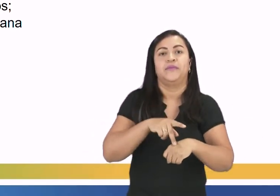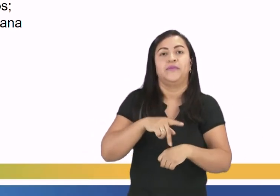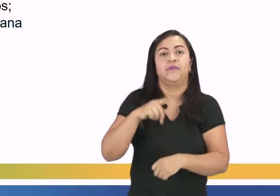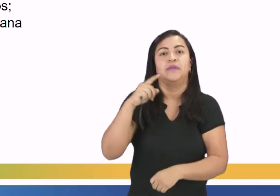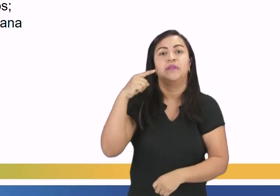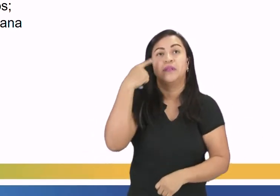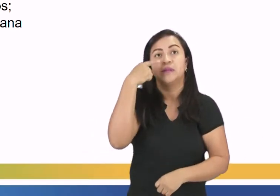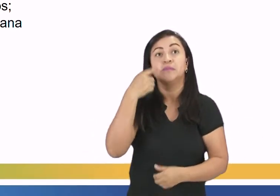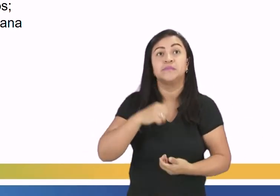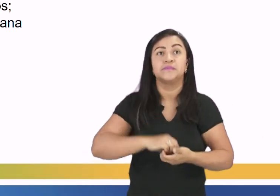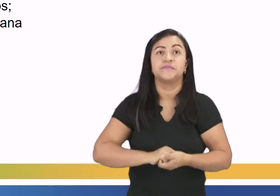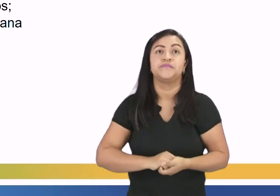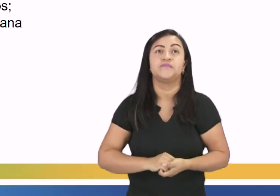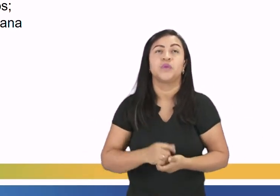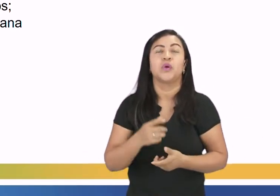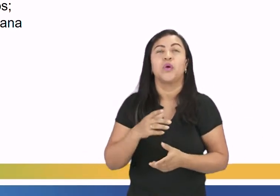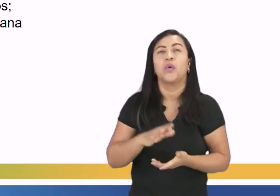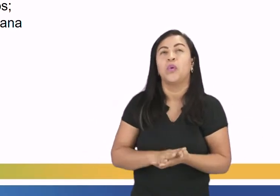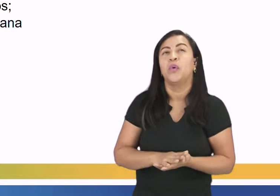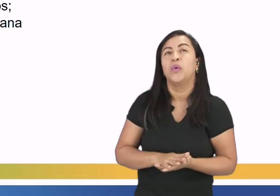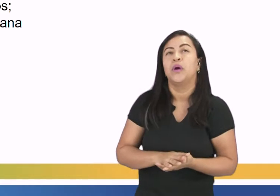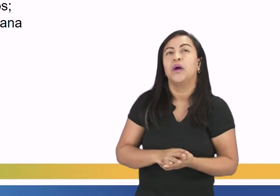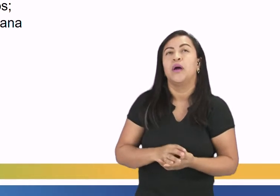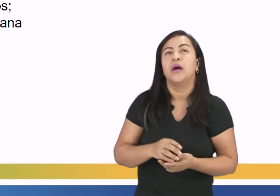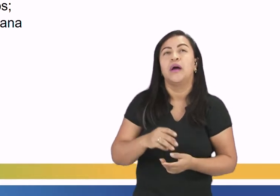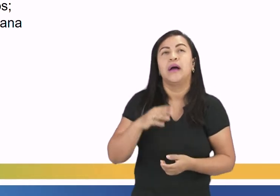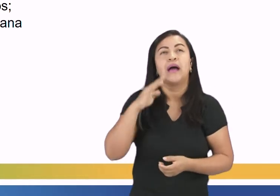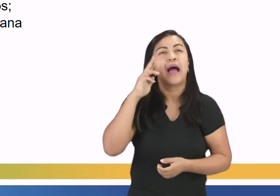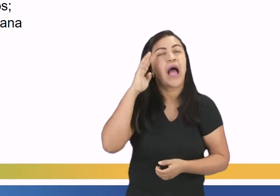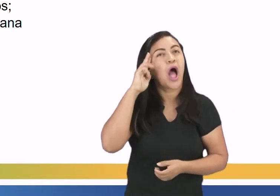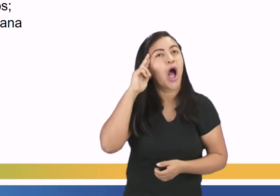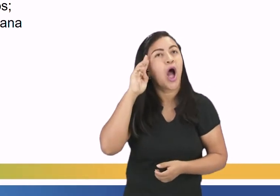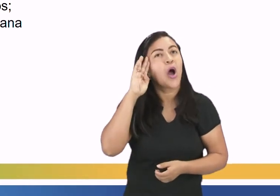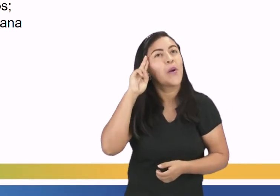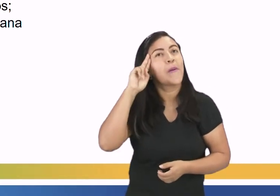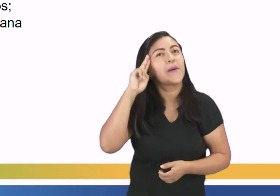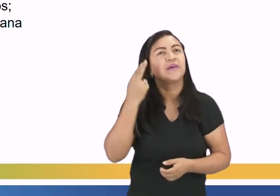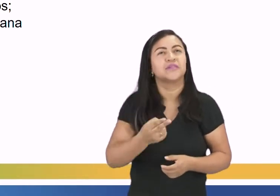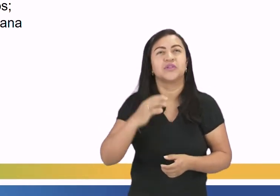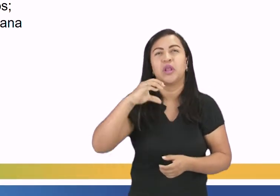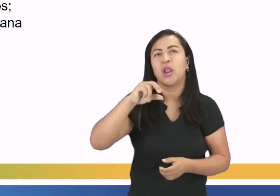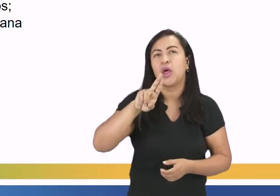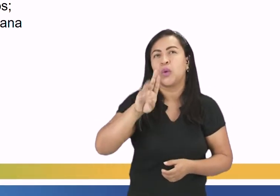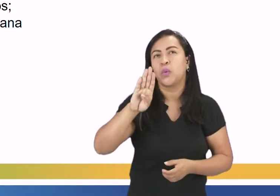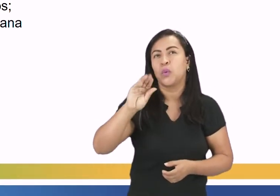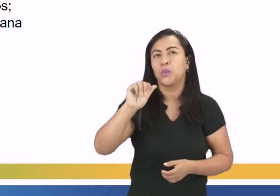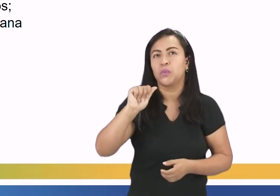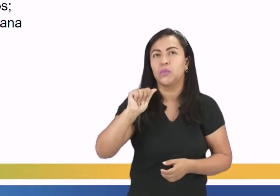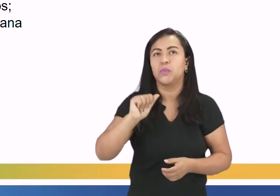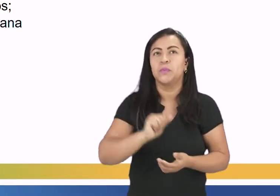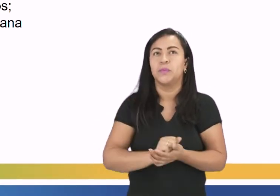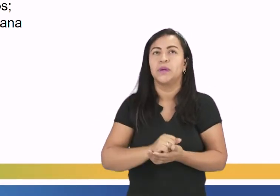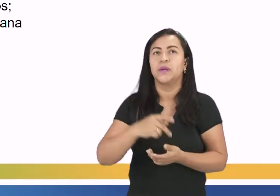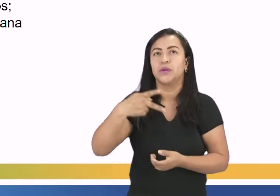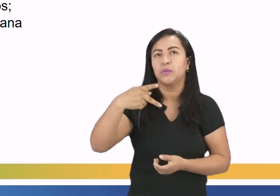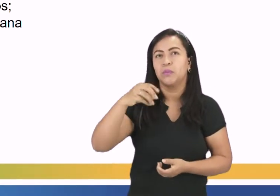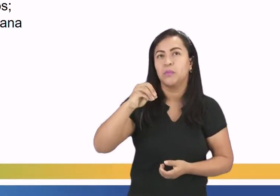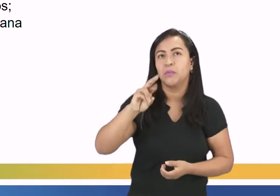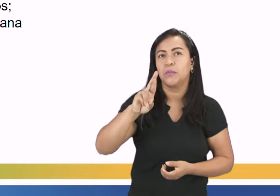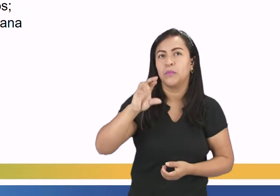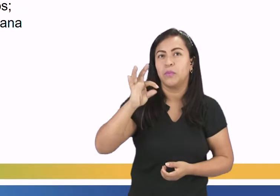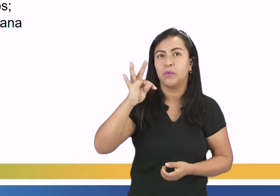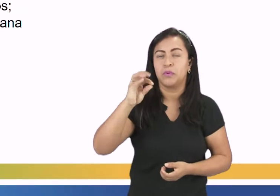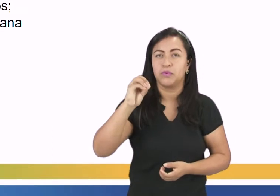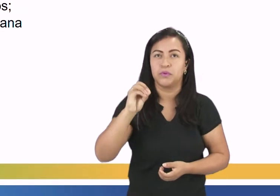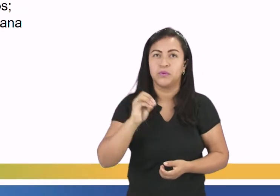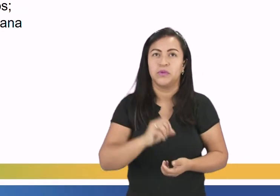Rico do domínio colonial. Os espanhóis foram derrotados e as colônias Cuba e Porto